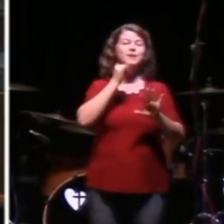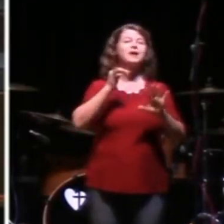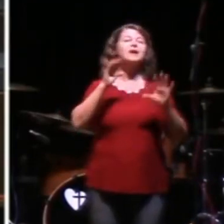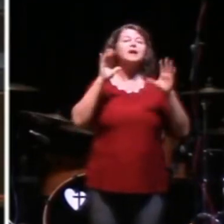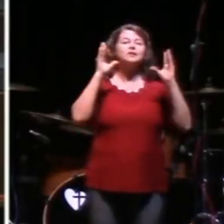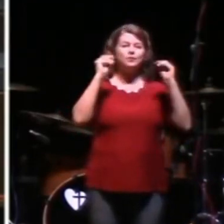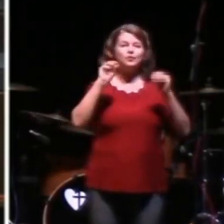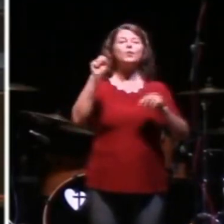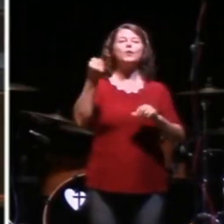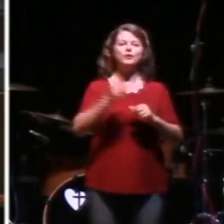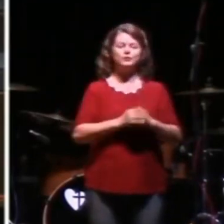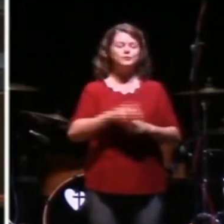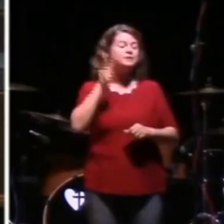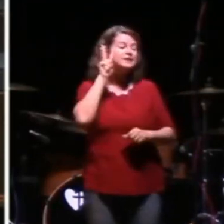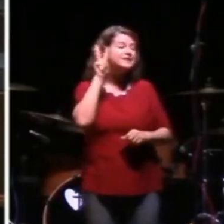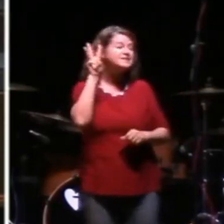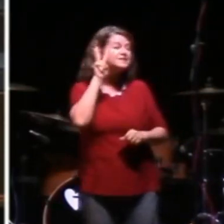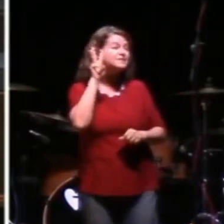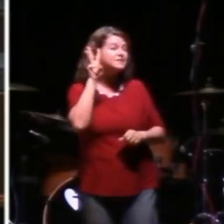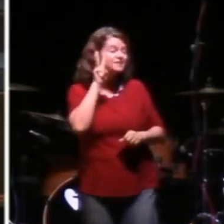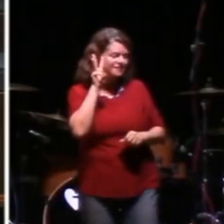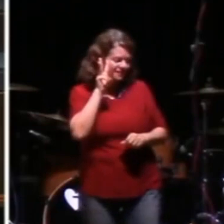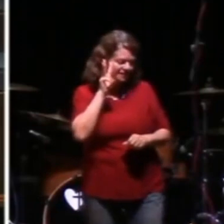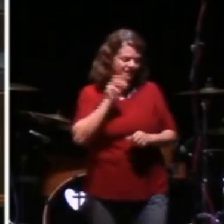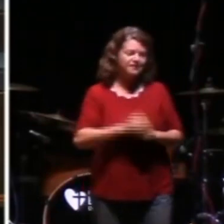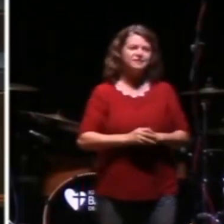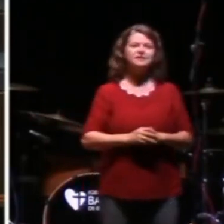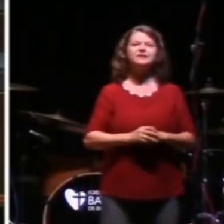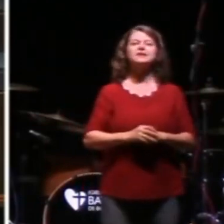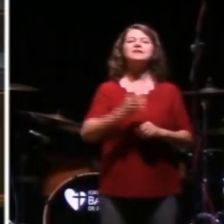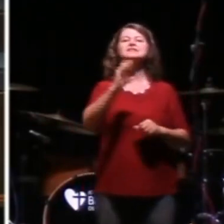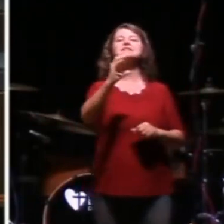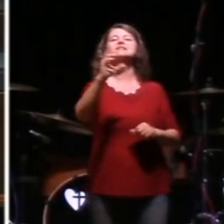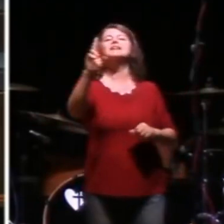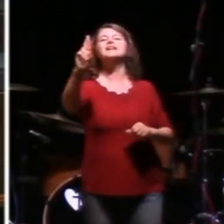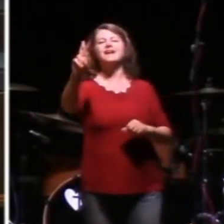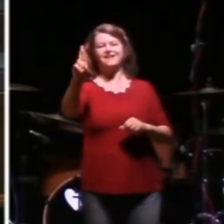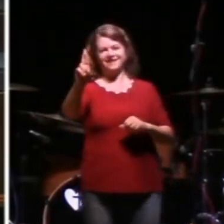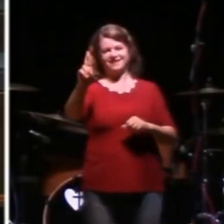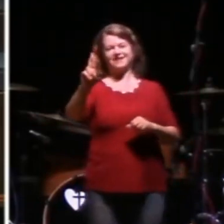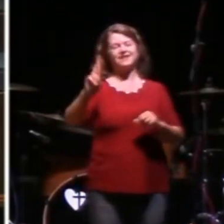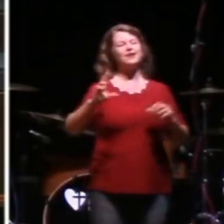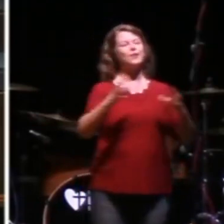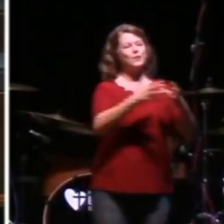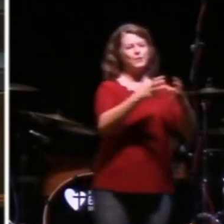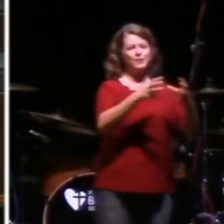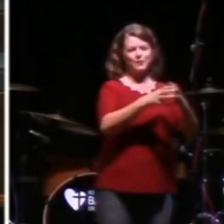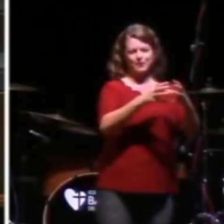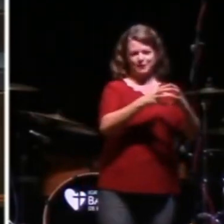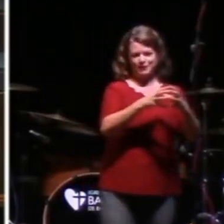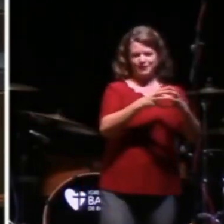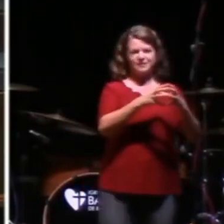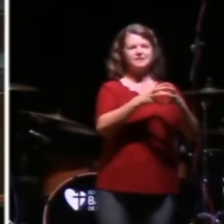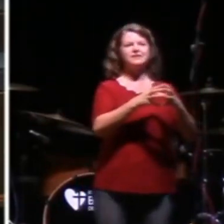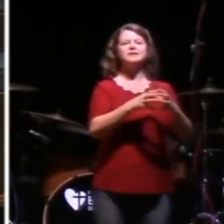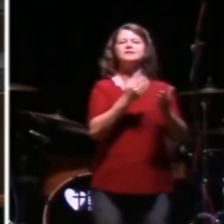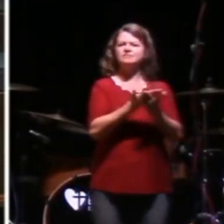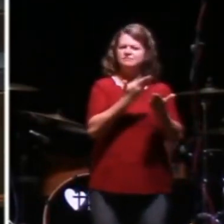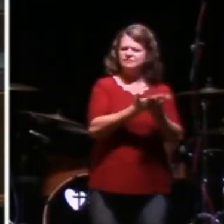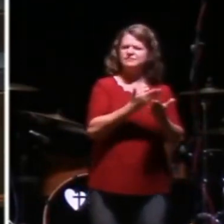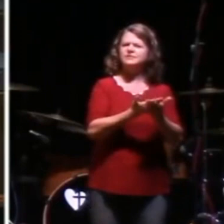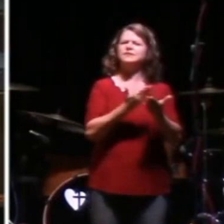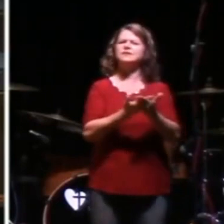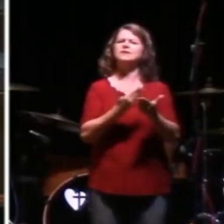terça-feira temos o cr com todo o nosso time do pastor auxílio e o pessoal do celebrando que depois se